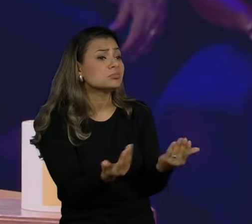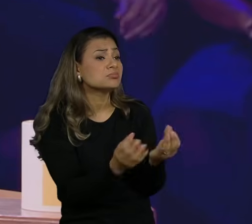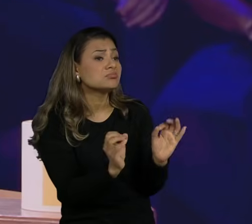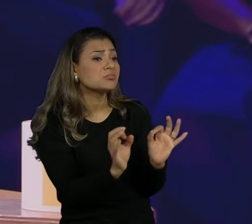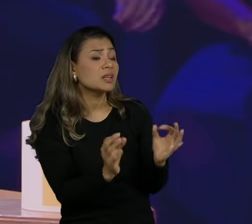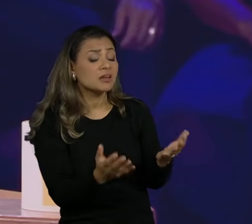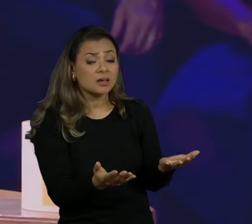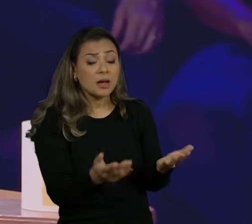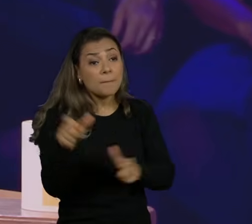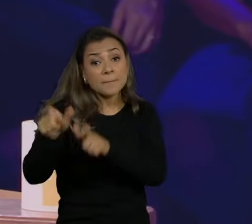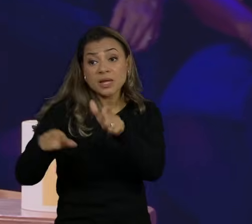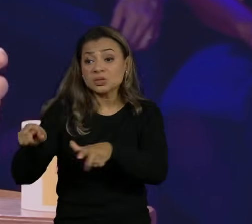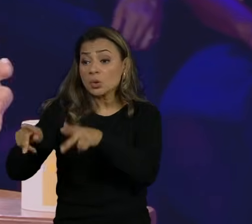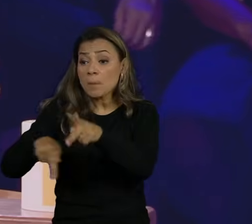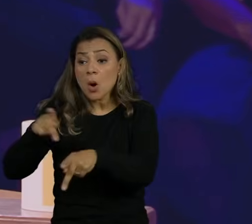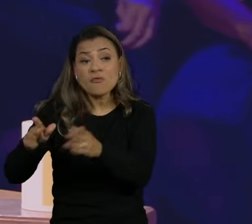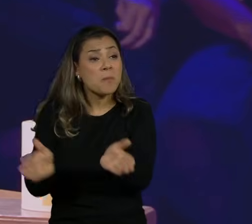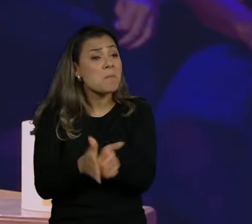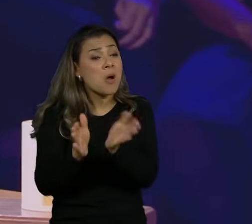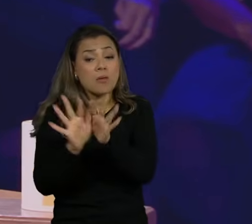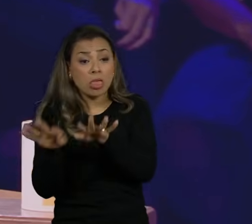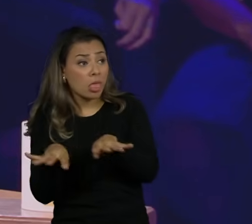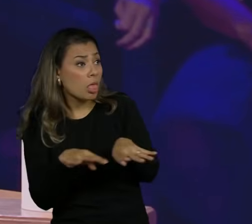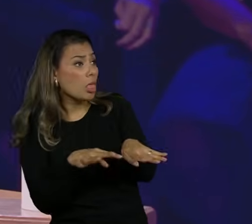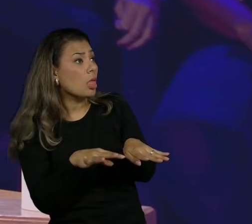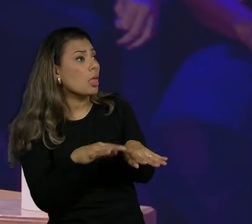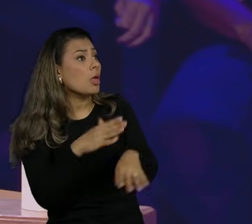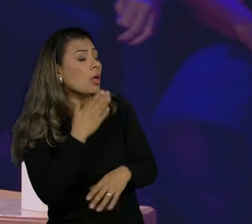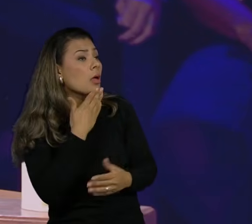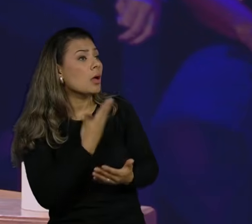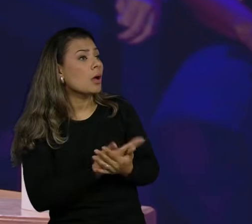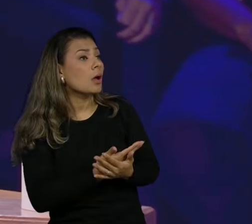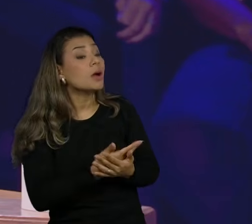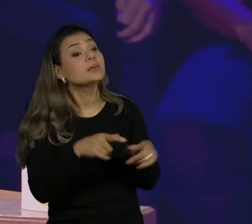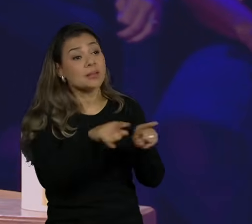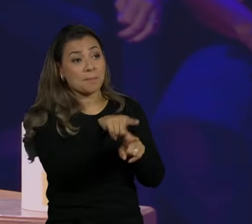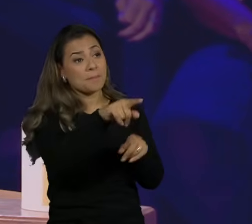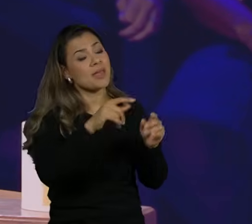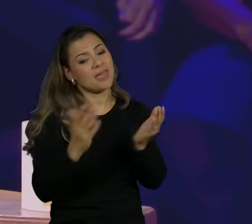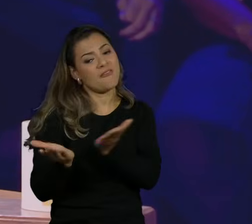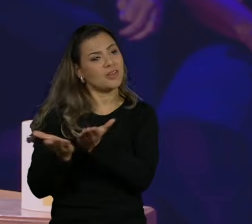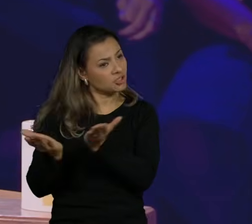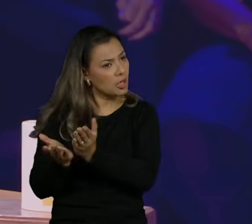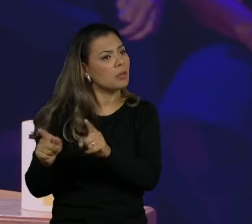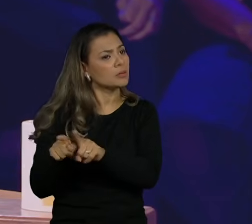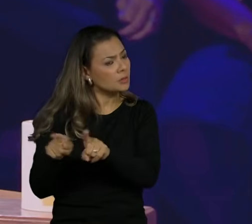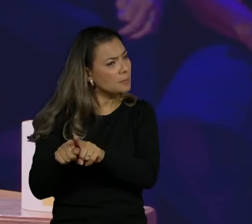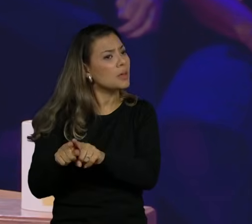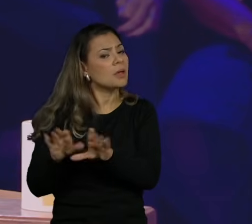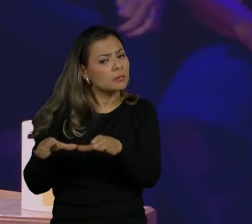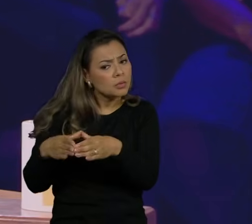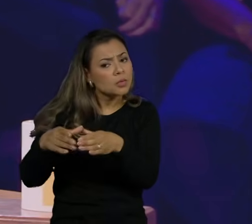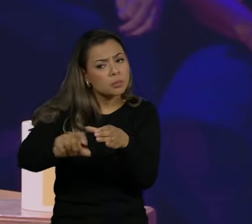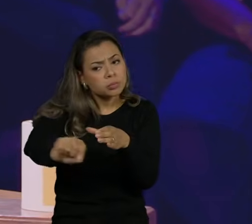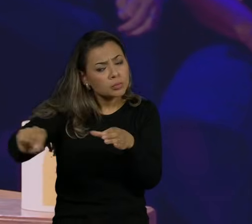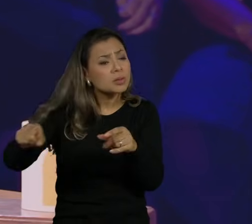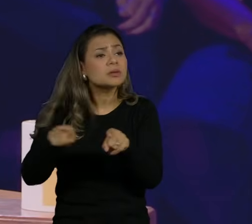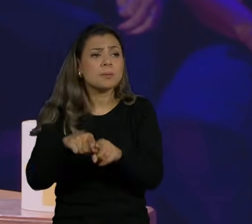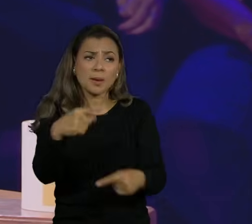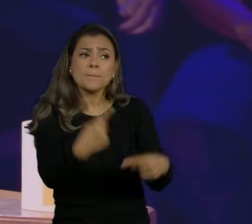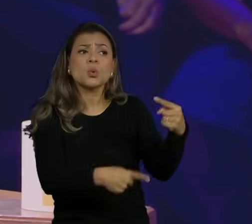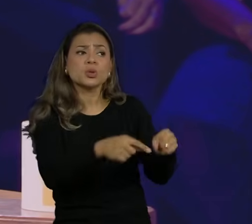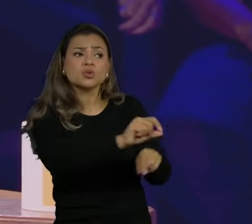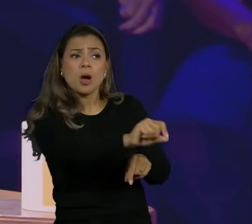pessoas começam a acreditar. Você falou, né, do exemplo do uso dos evangélicos, mas a gente vê muitos